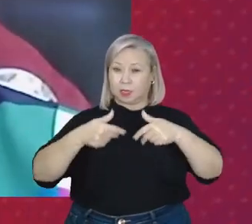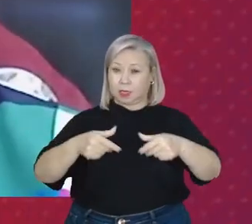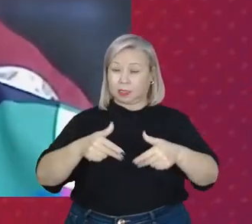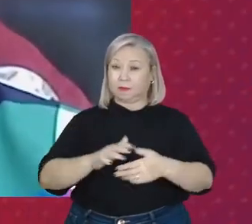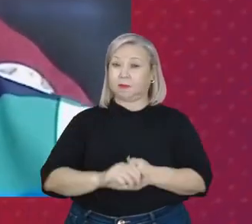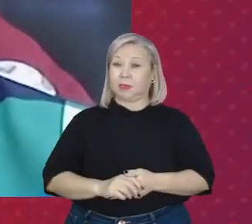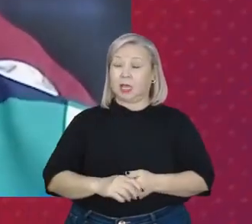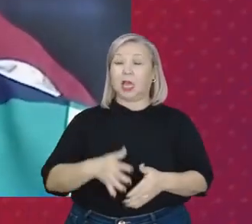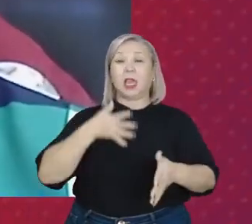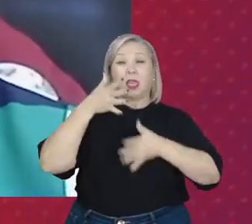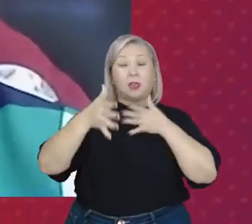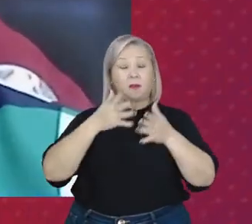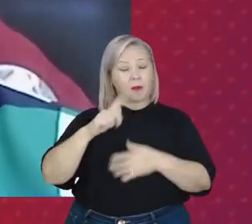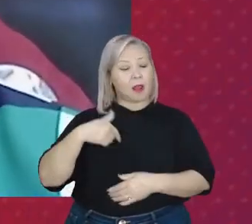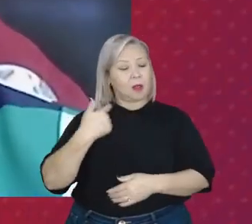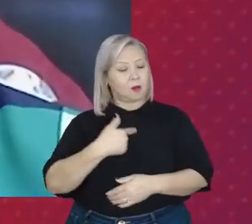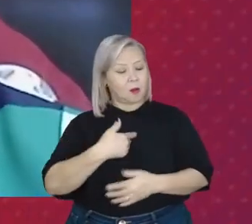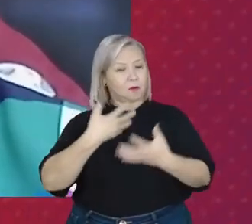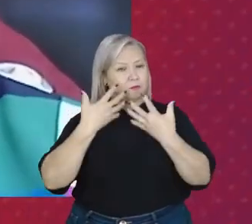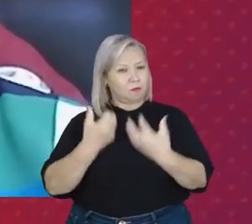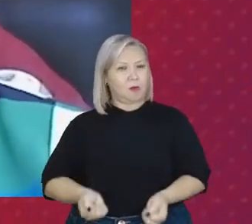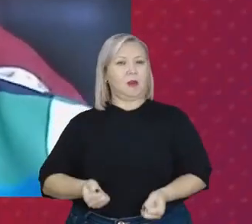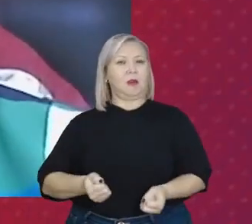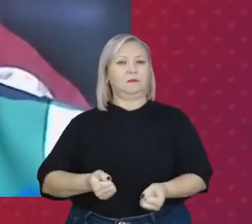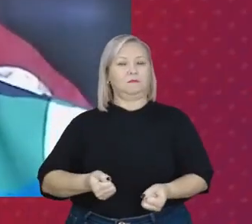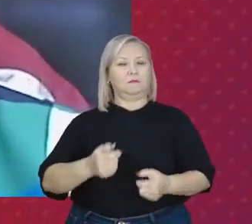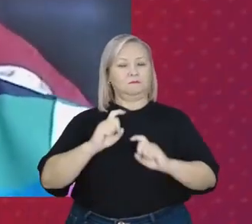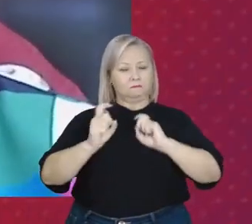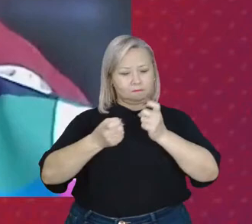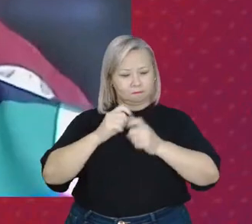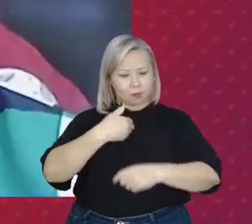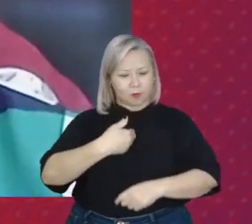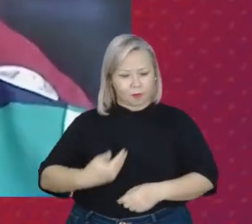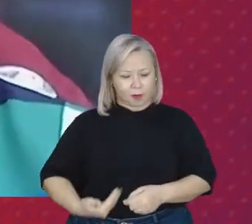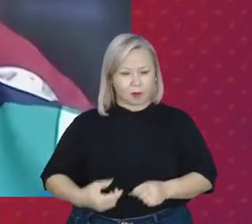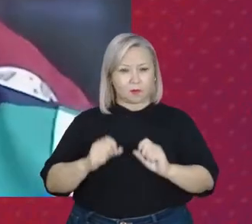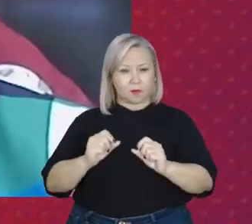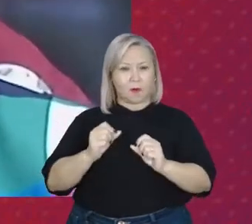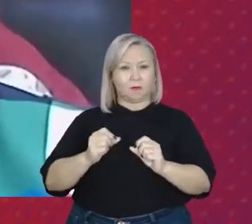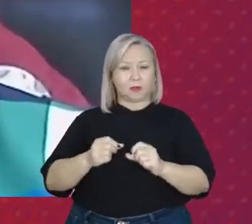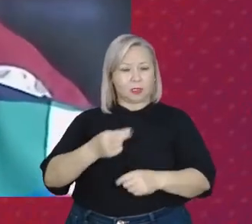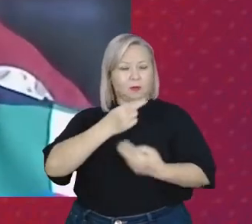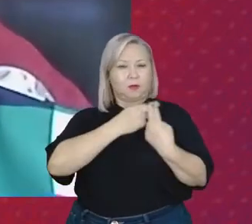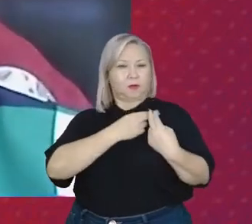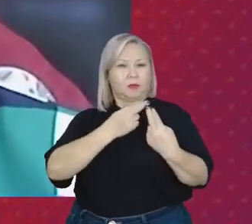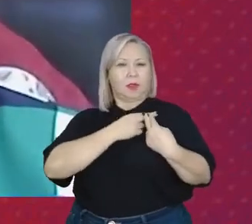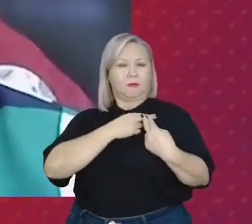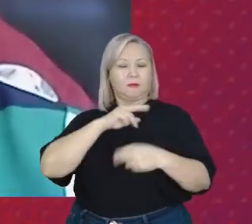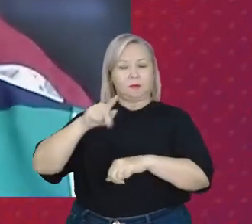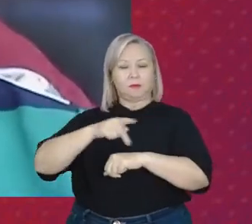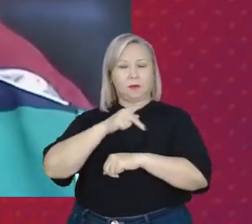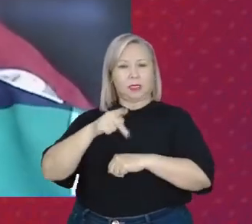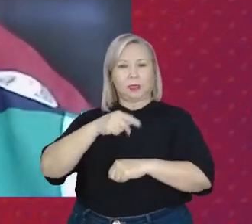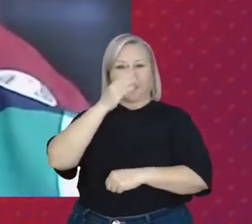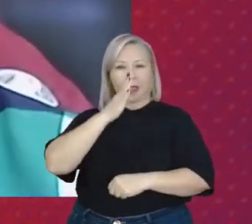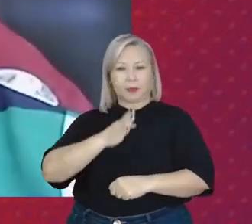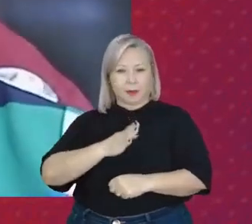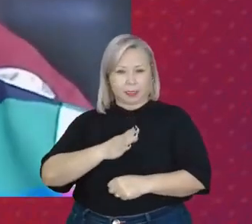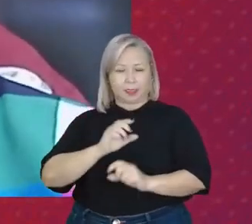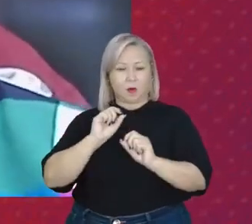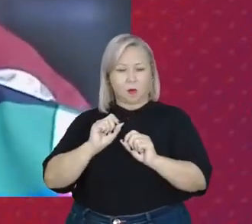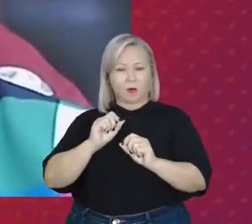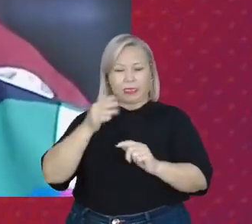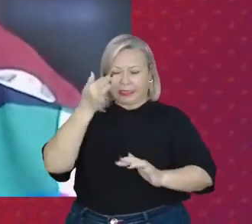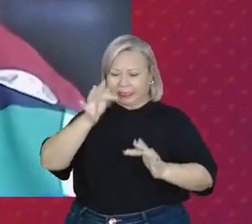nós vamos governar e nós vamos ser os tutores dessa pátria Brasil, isso